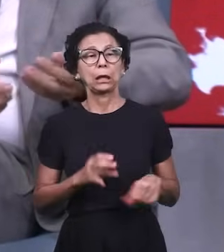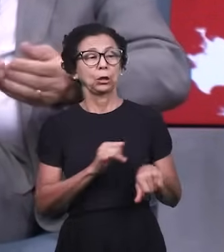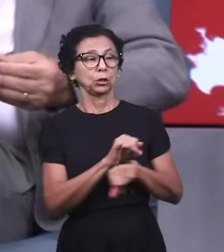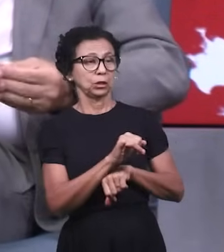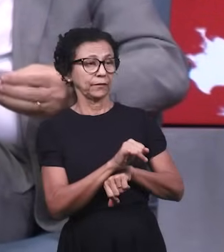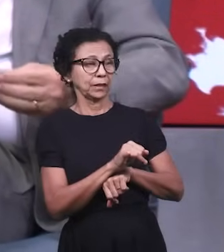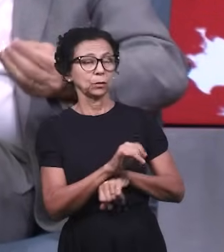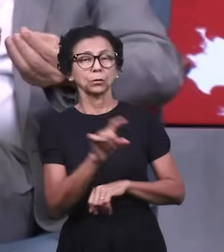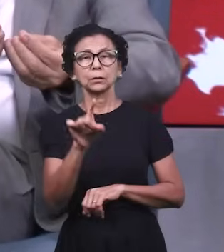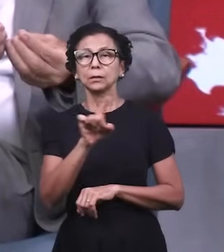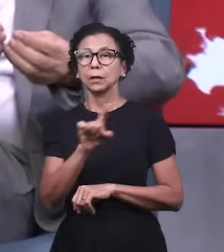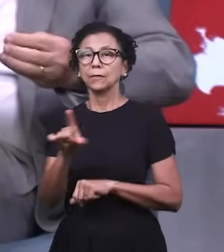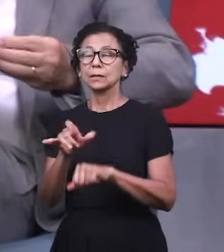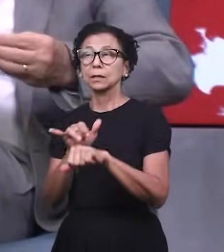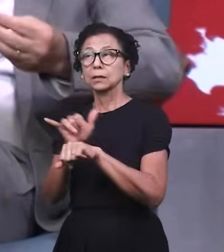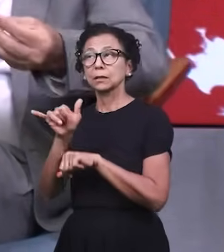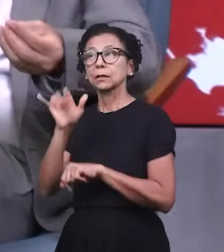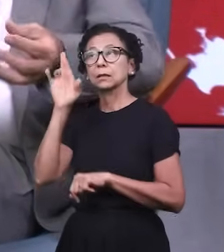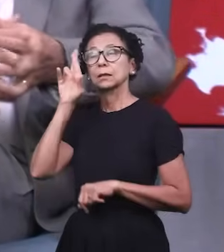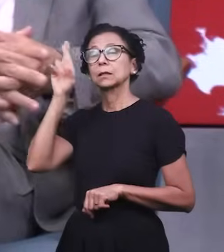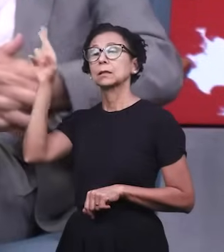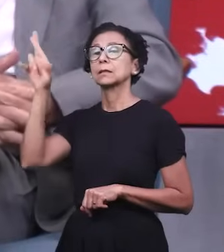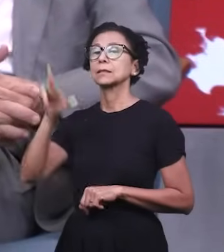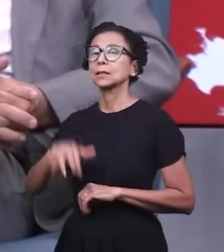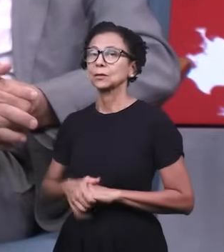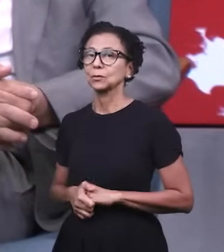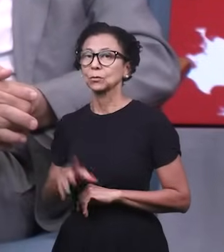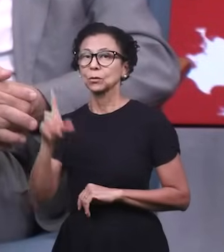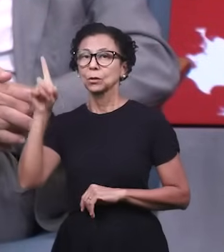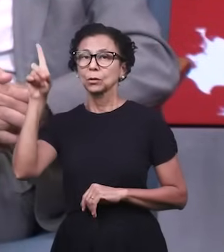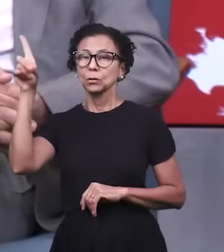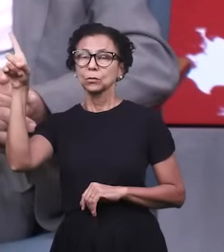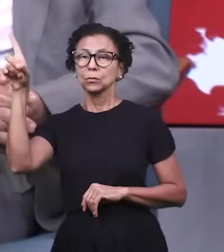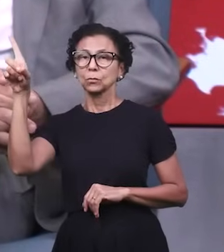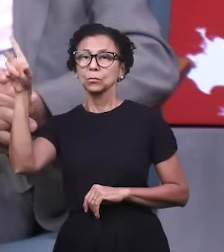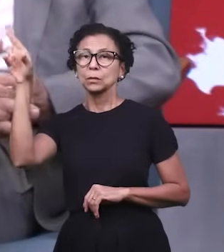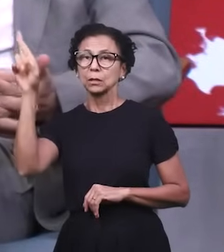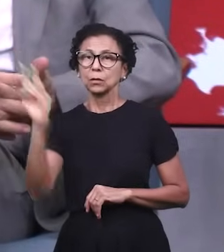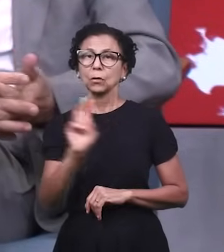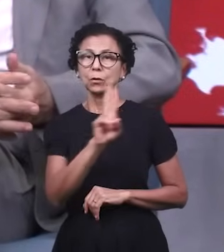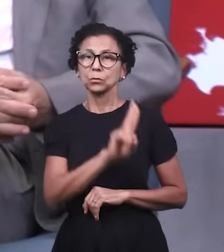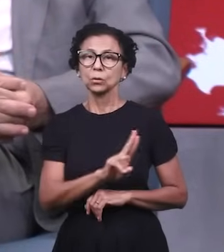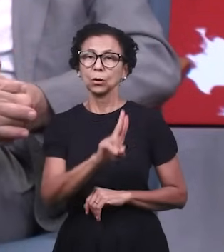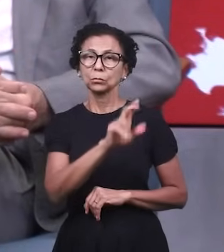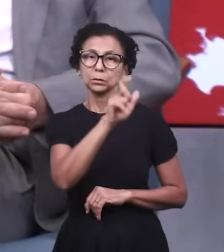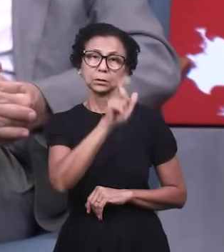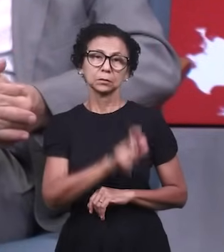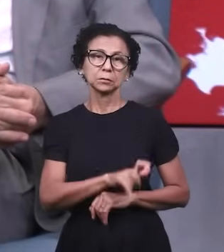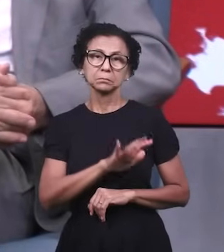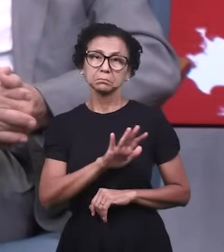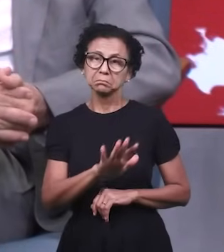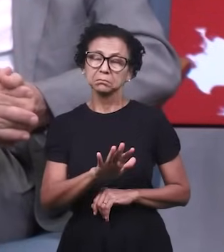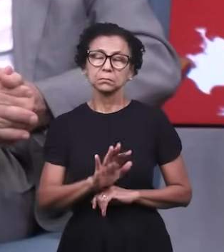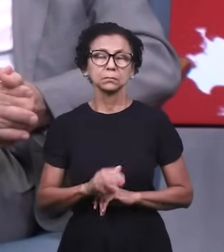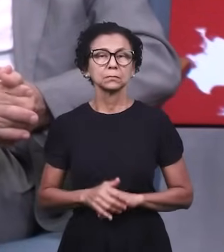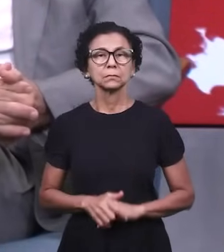Ele apenas foi um instrumento, ele foi um veículo. Então, as curas dos